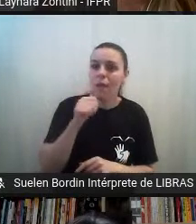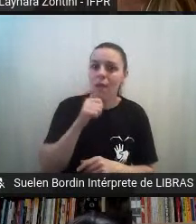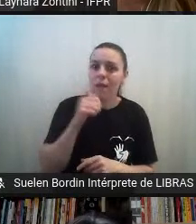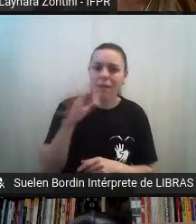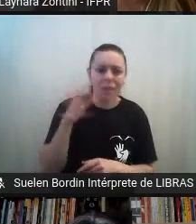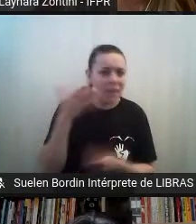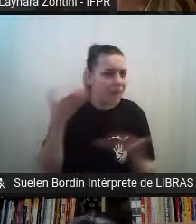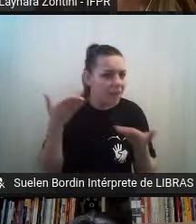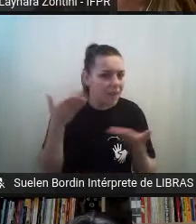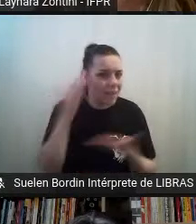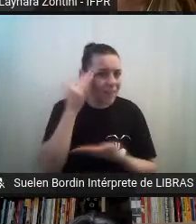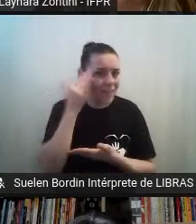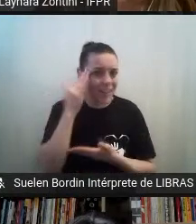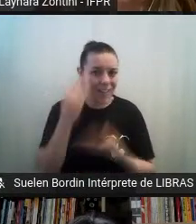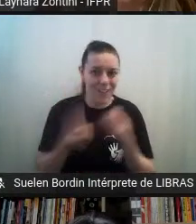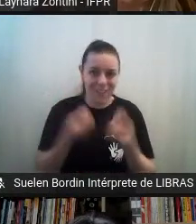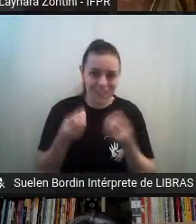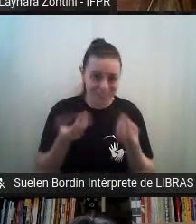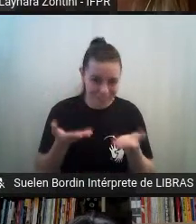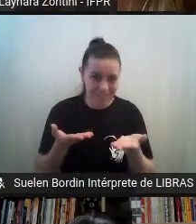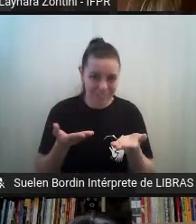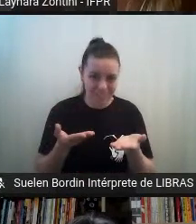entendo o que é comigo, sabe? Então,